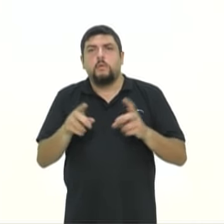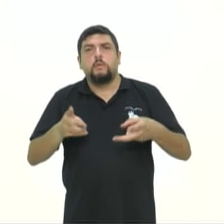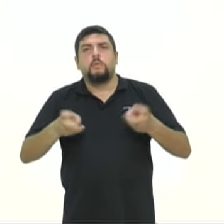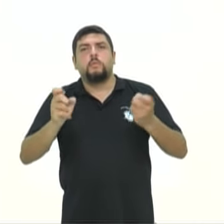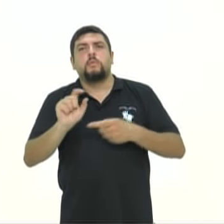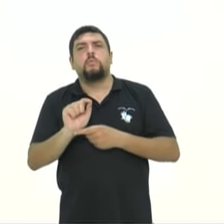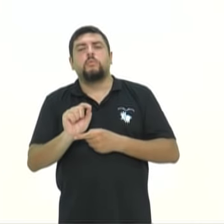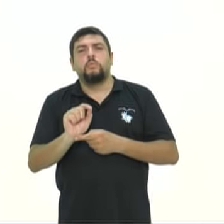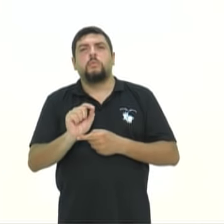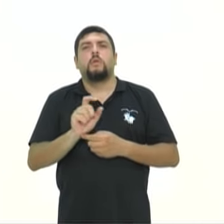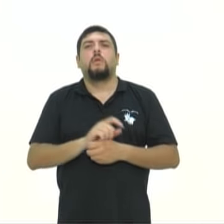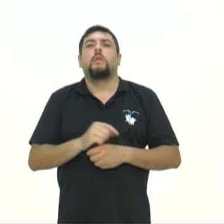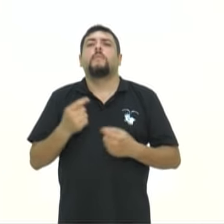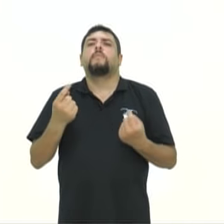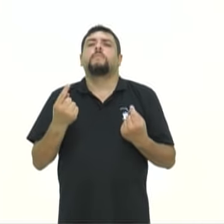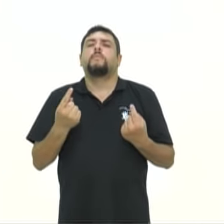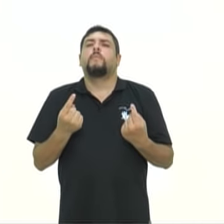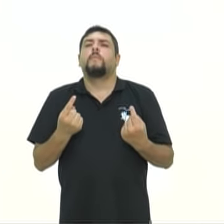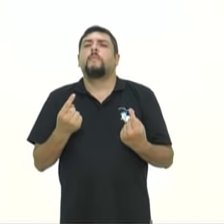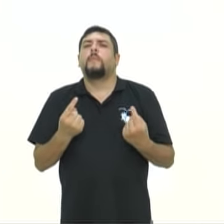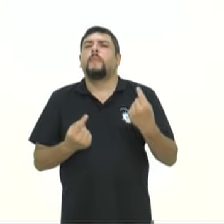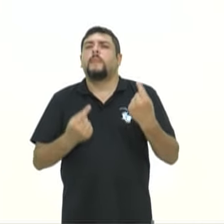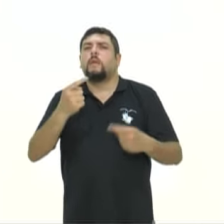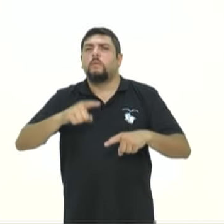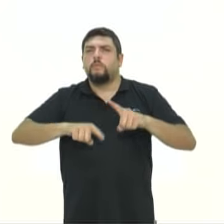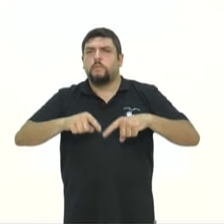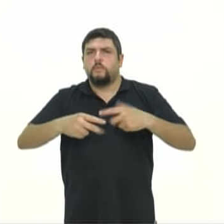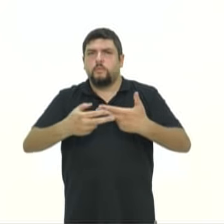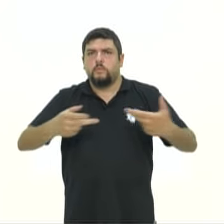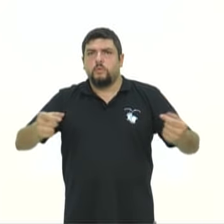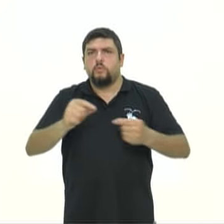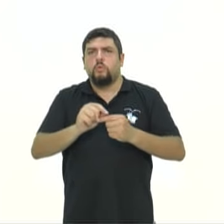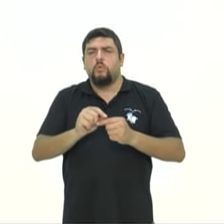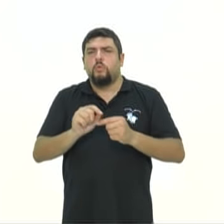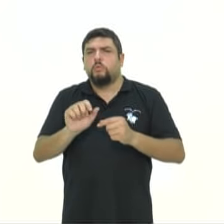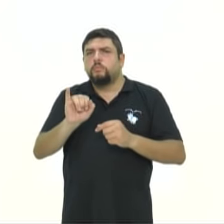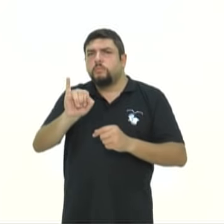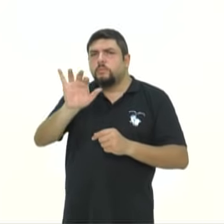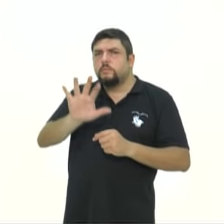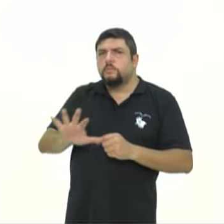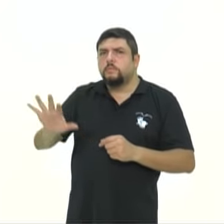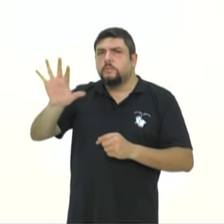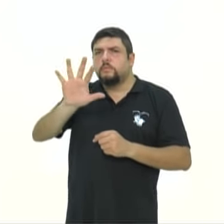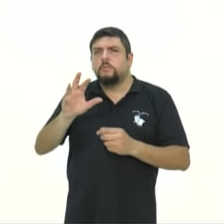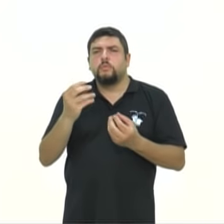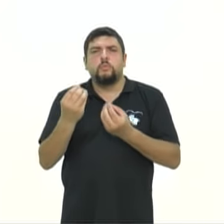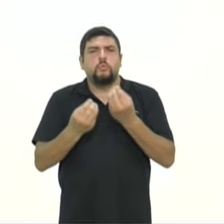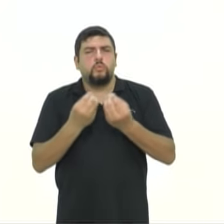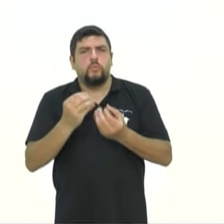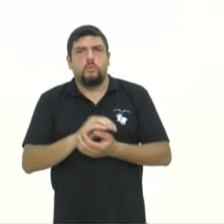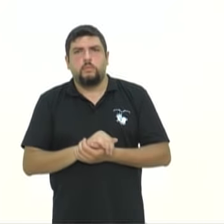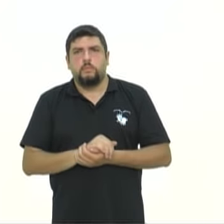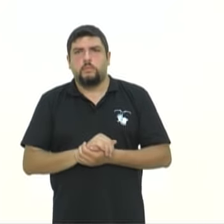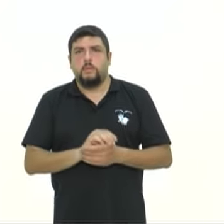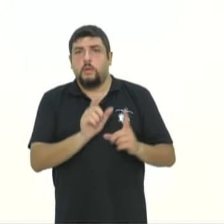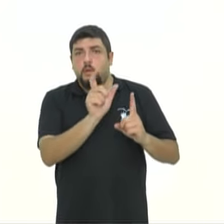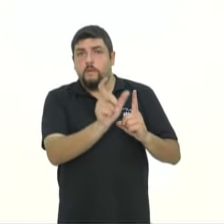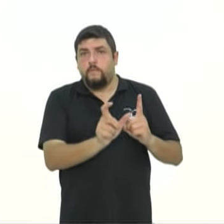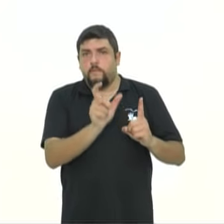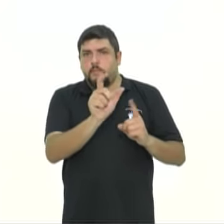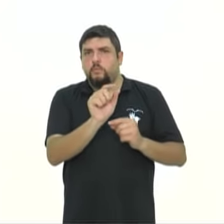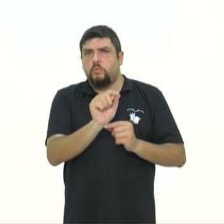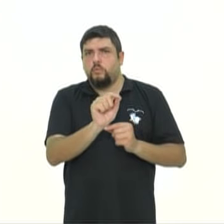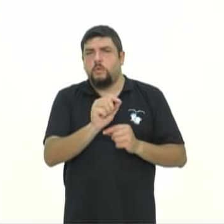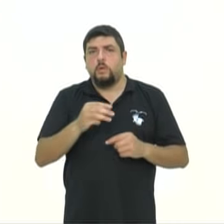observar quais são os recursos da linguagem não verbal utilizados, certo? Da linguagem verbal nós temos,